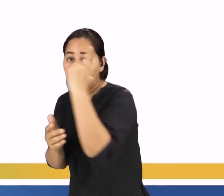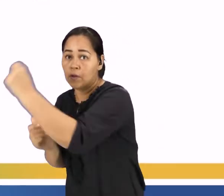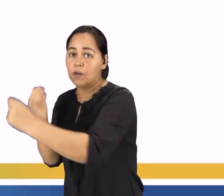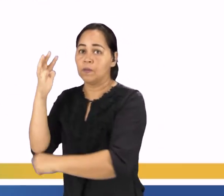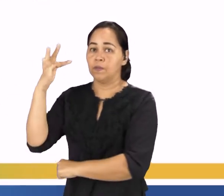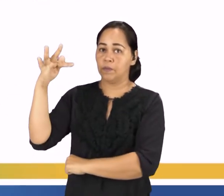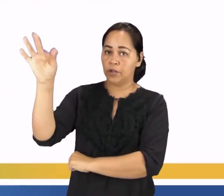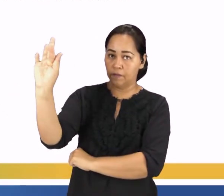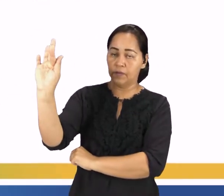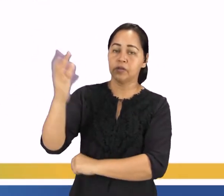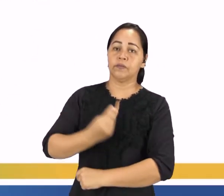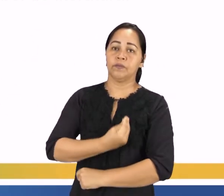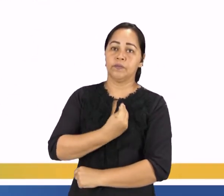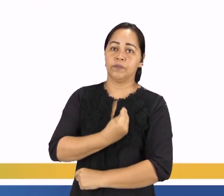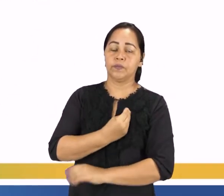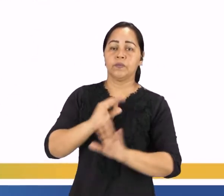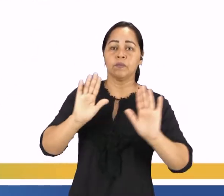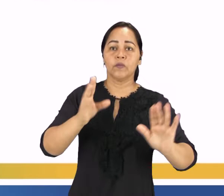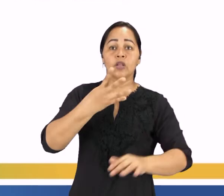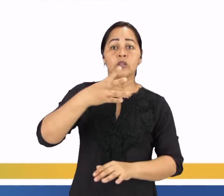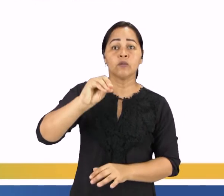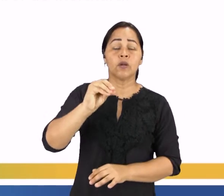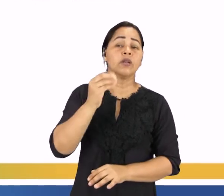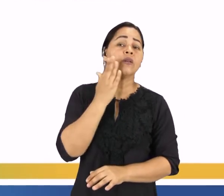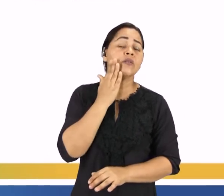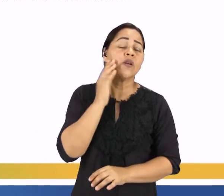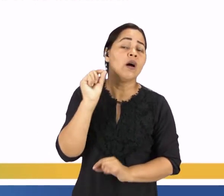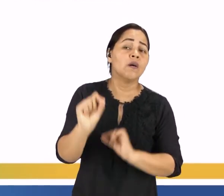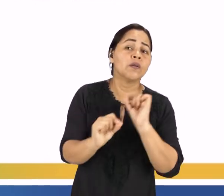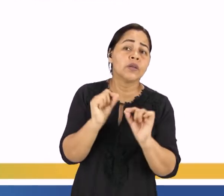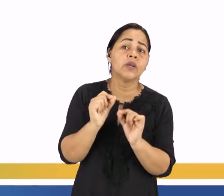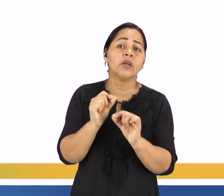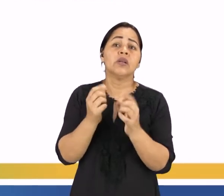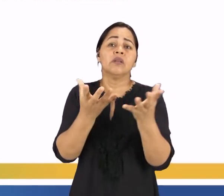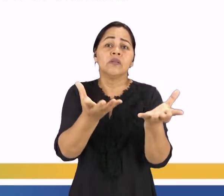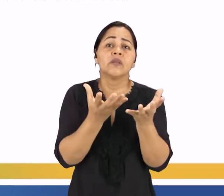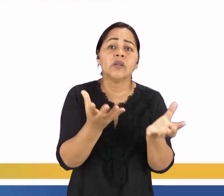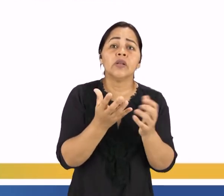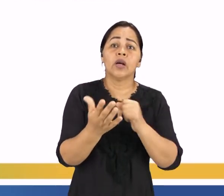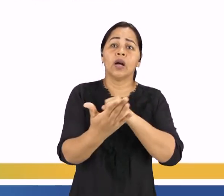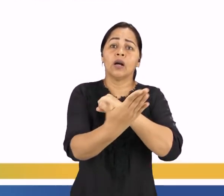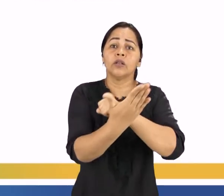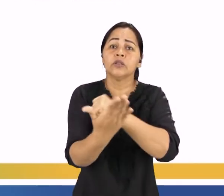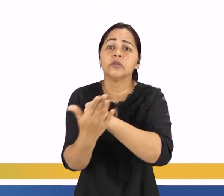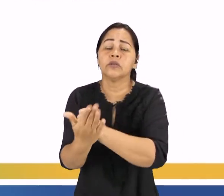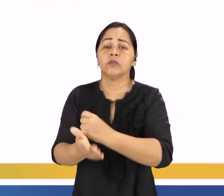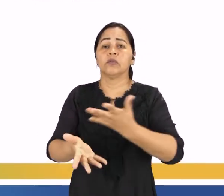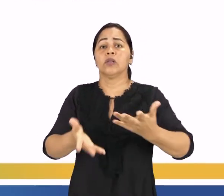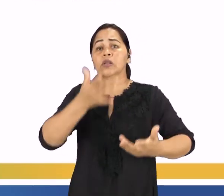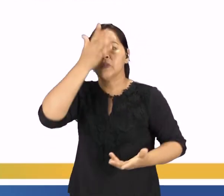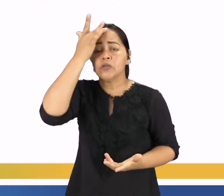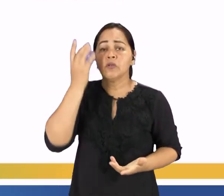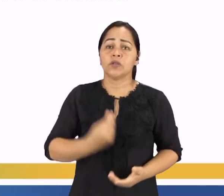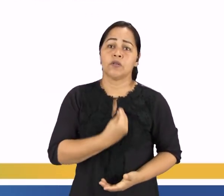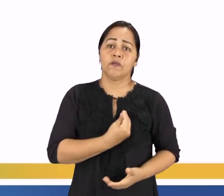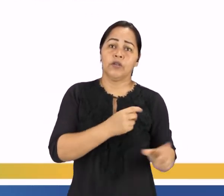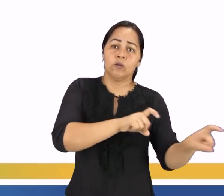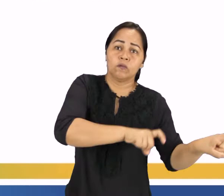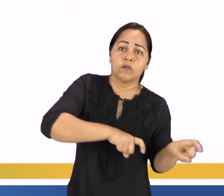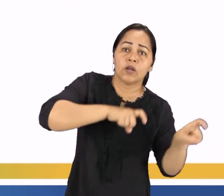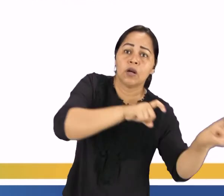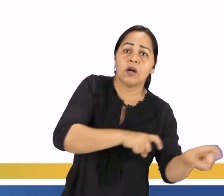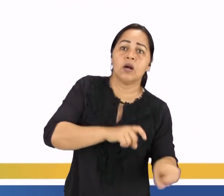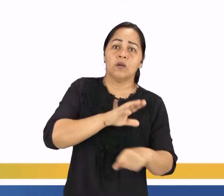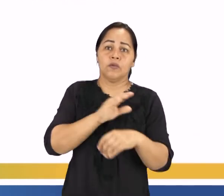França. Durante esses 40 dias, ele buscava ajuda aos pobres, aos campesinos, aos camponeses. Então